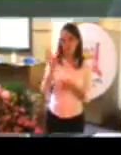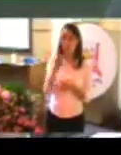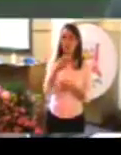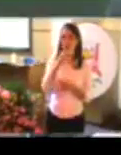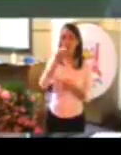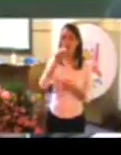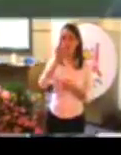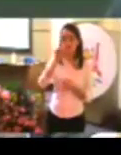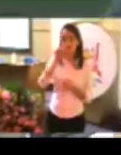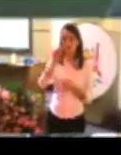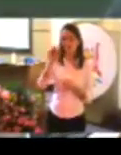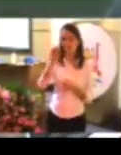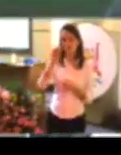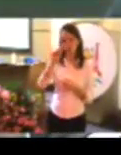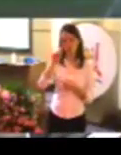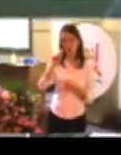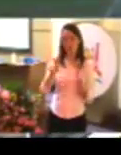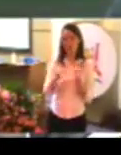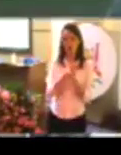Poeta português.